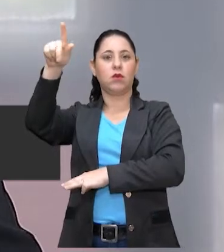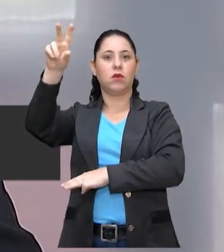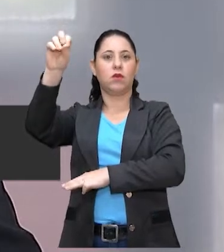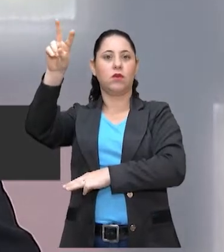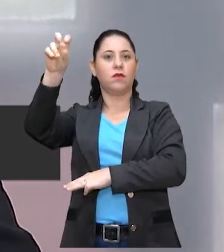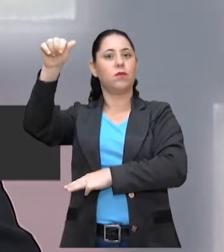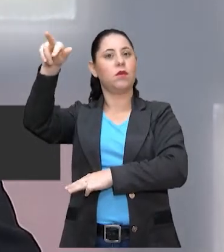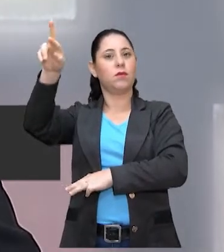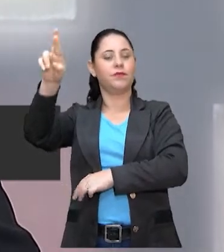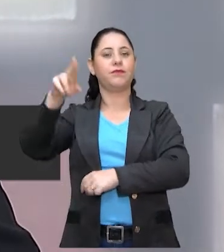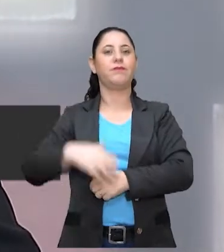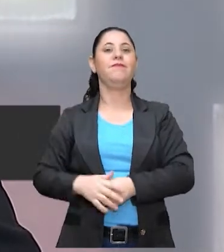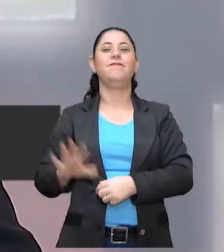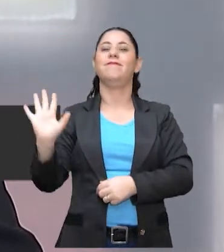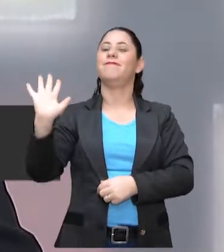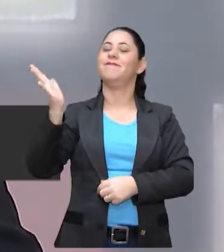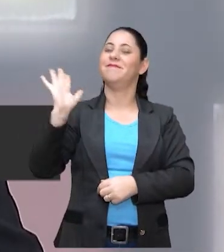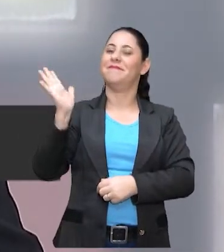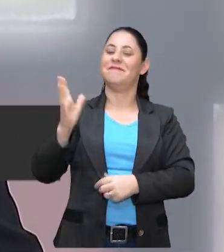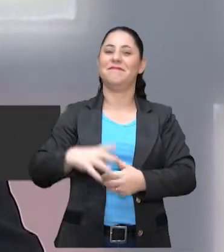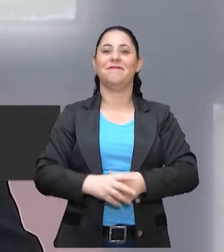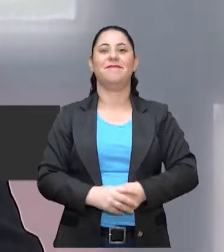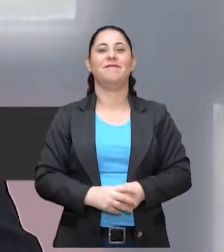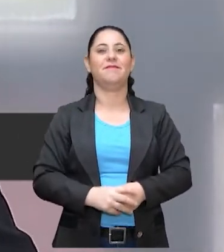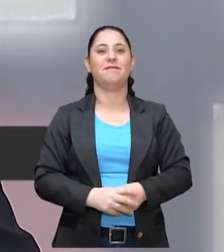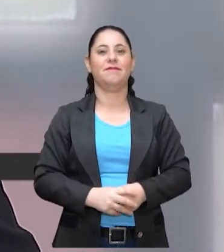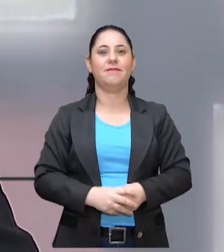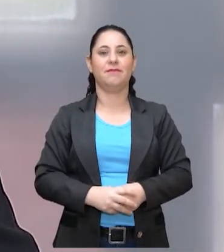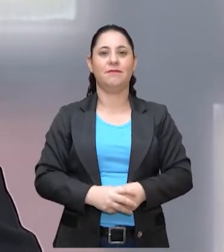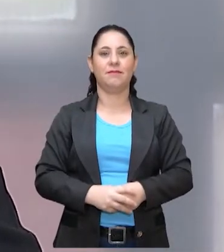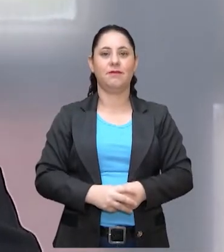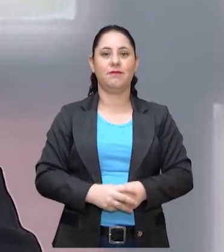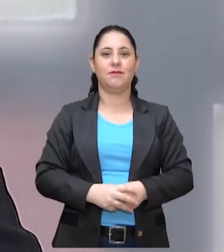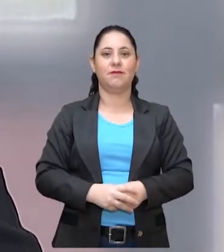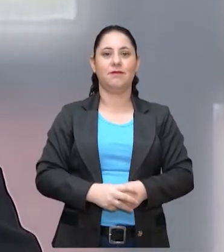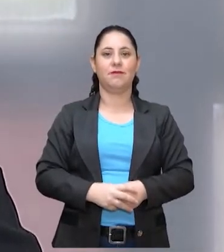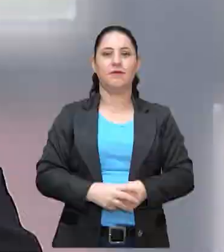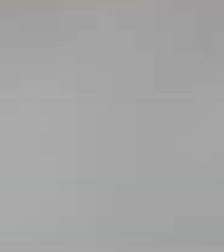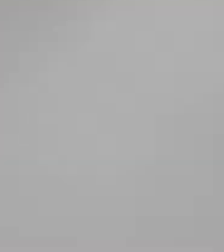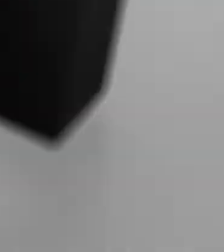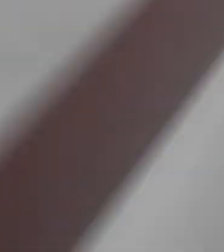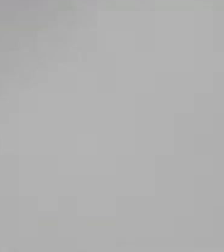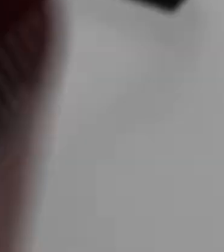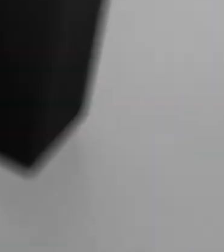al.ms.gov.br. Até o próximo programa.